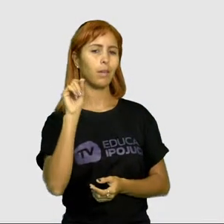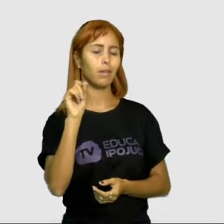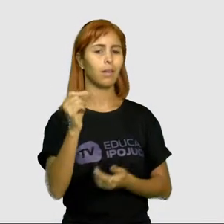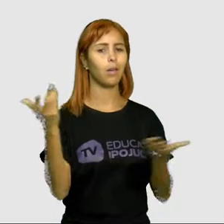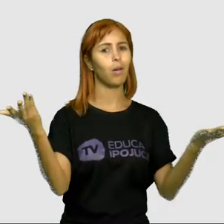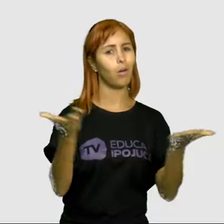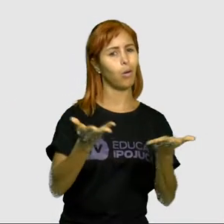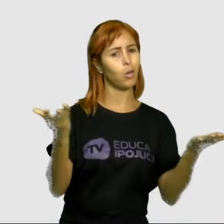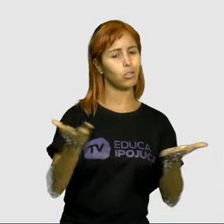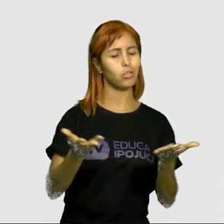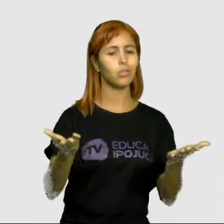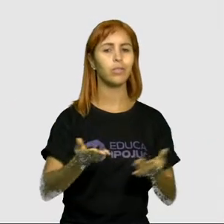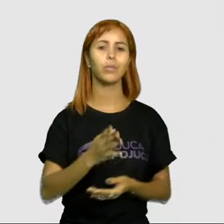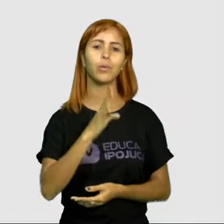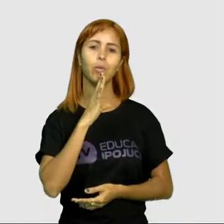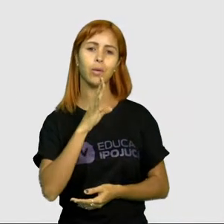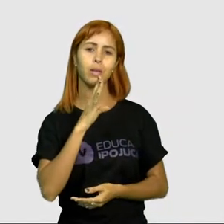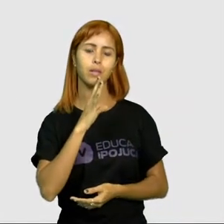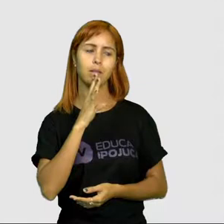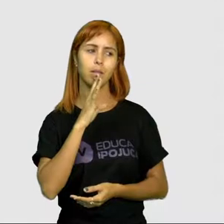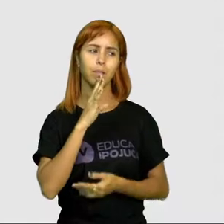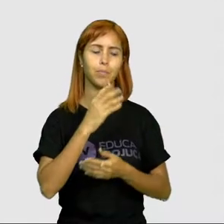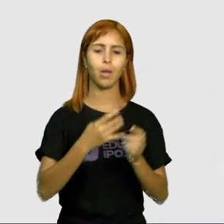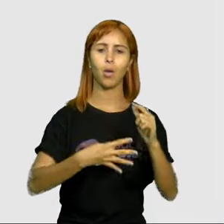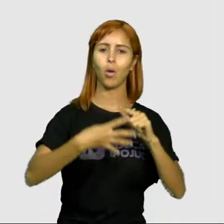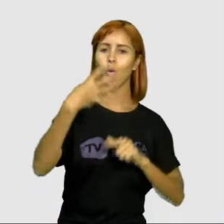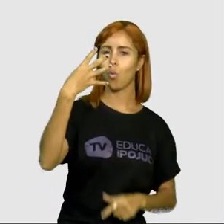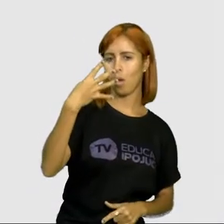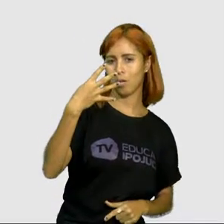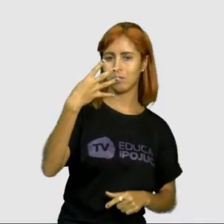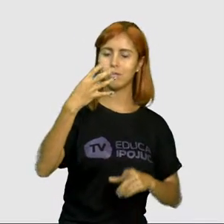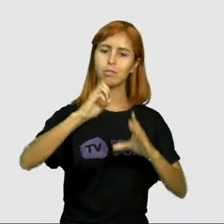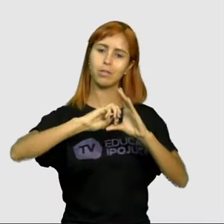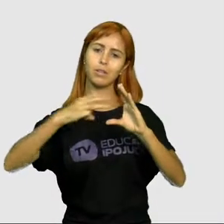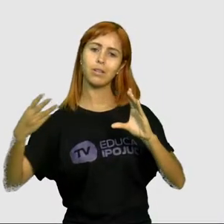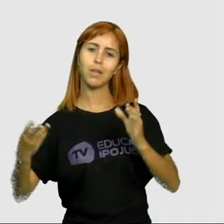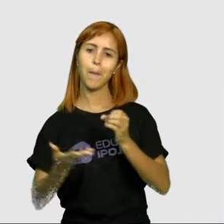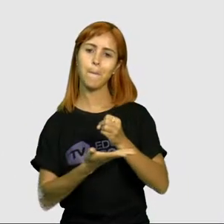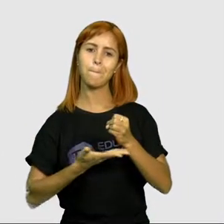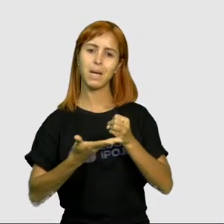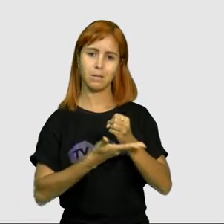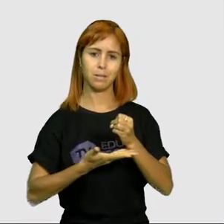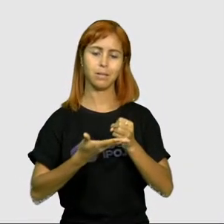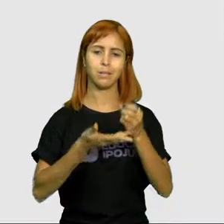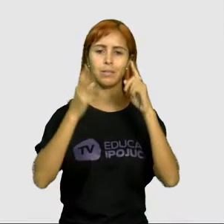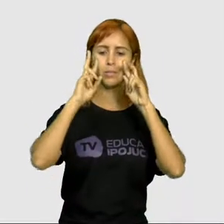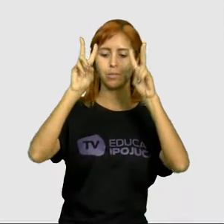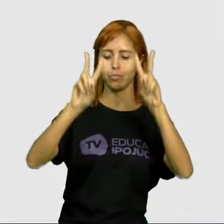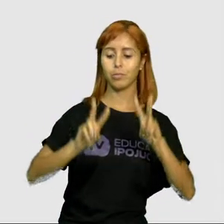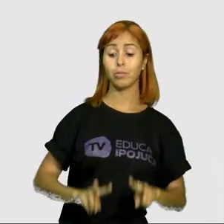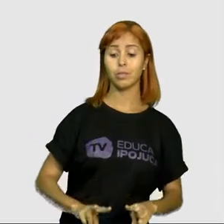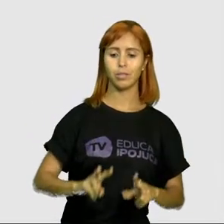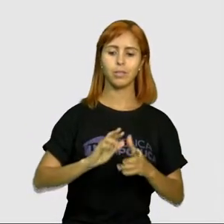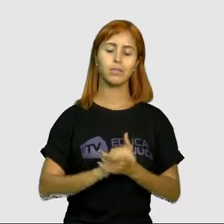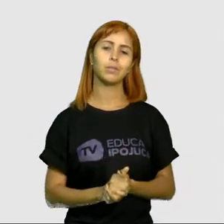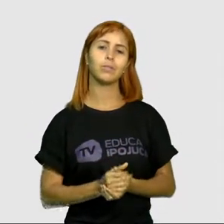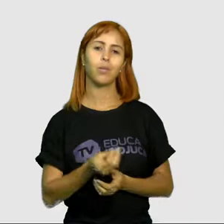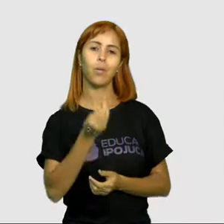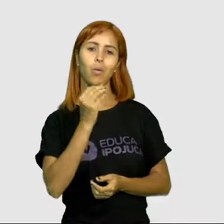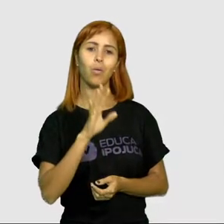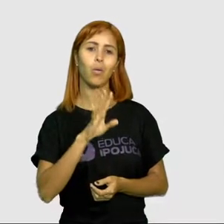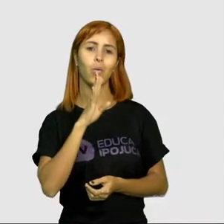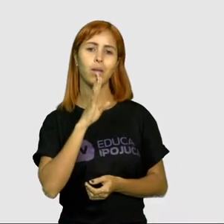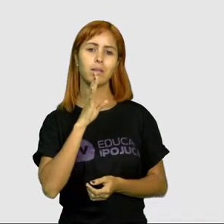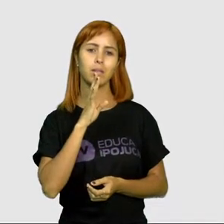Hoje vamos conhecer pelo menos 4 elementos básicos da composição visual. Nós vamos conhecer a respeito